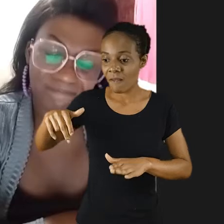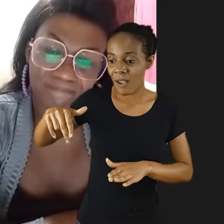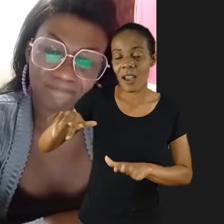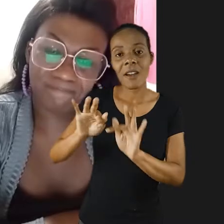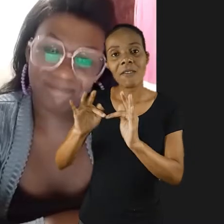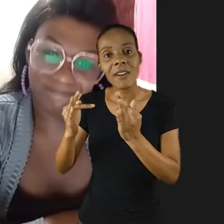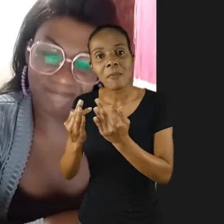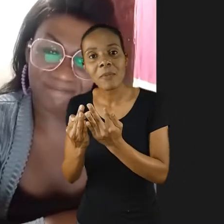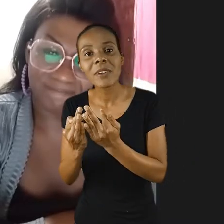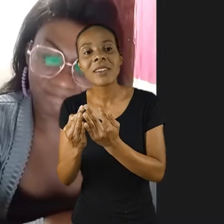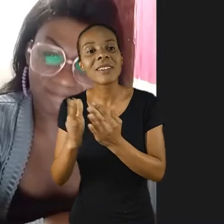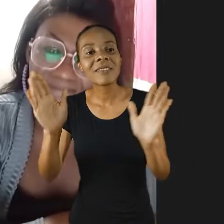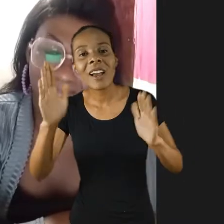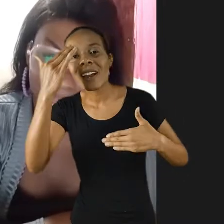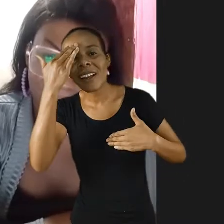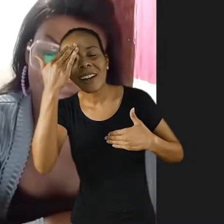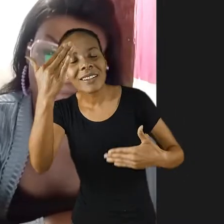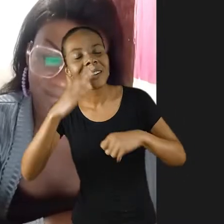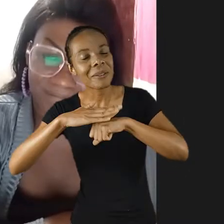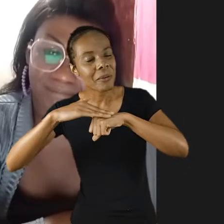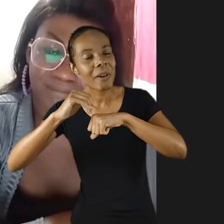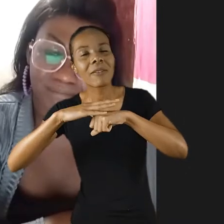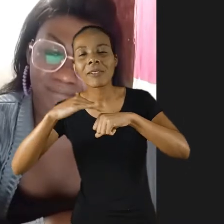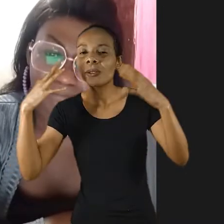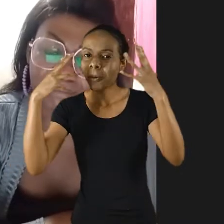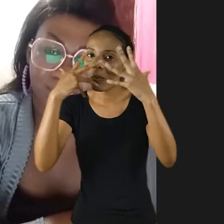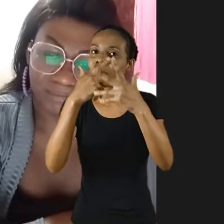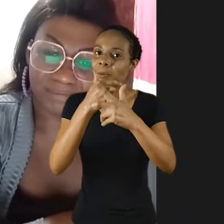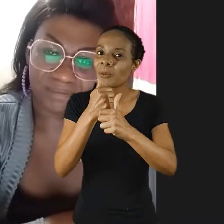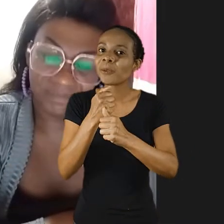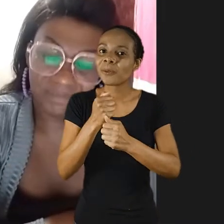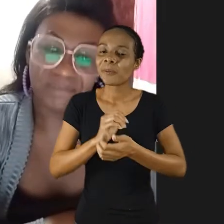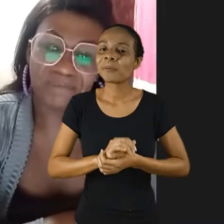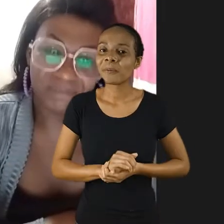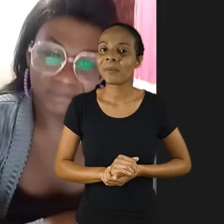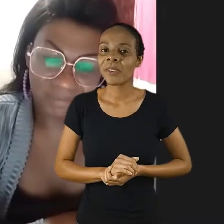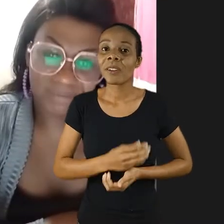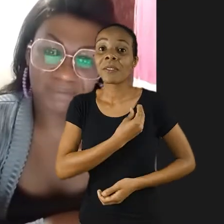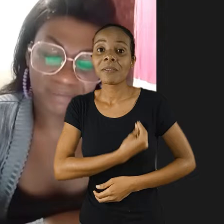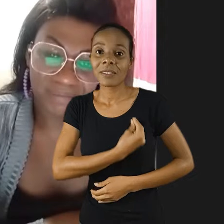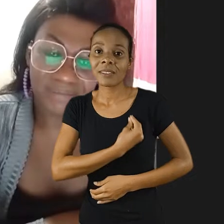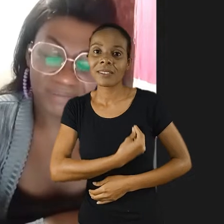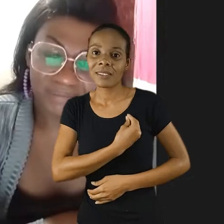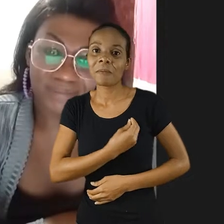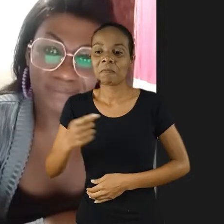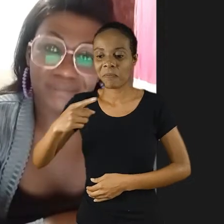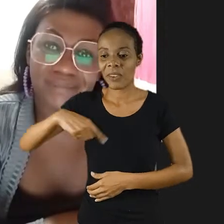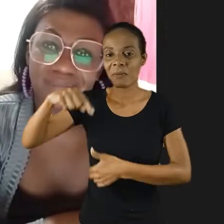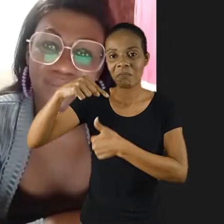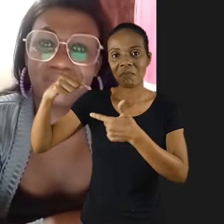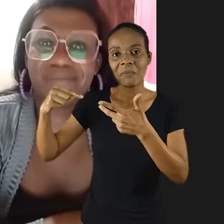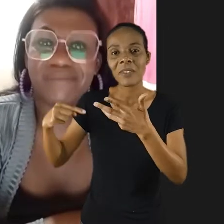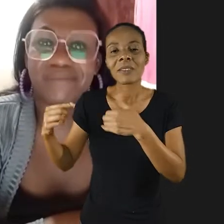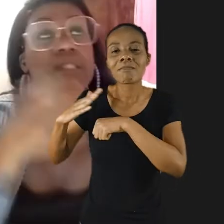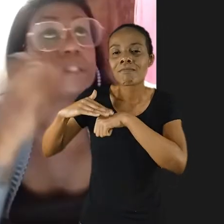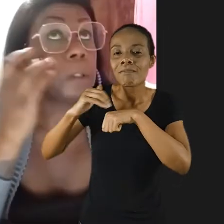e agradece, e é um afeto, é tão bonito isso, assim, de poder vivenciar isso também dos afetos,